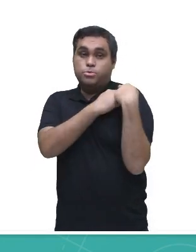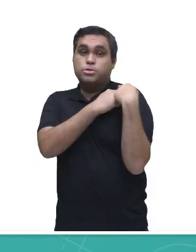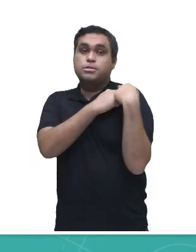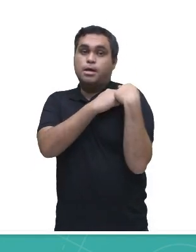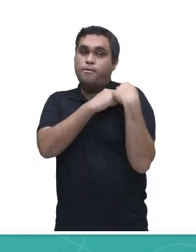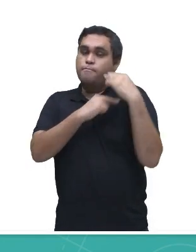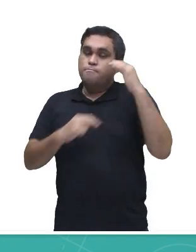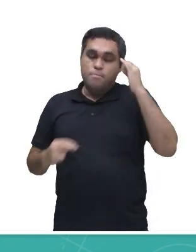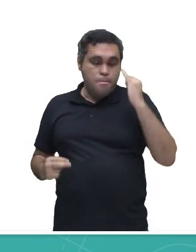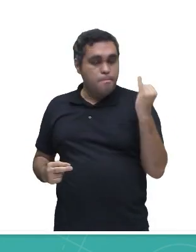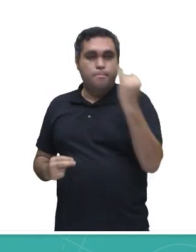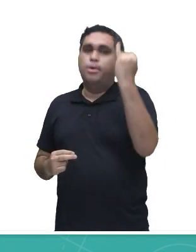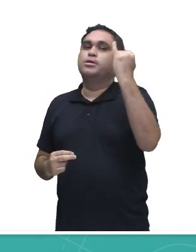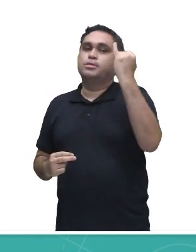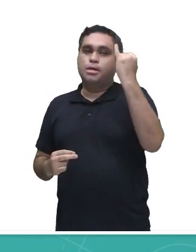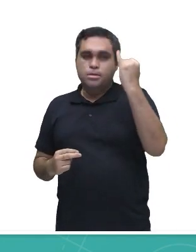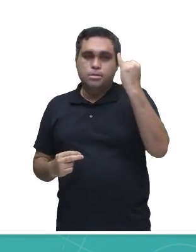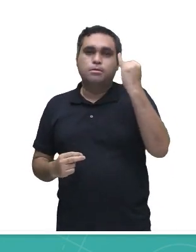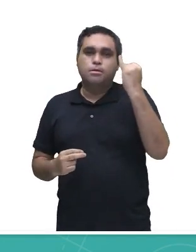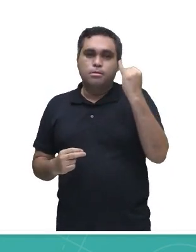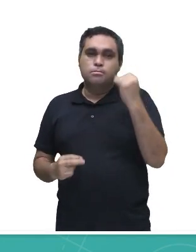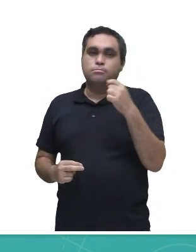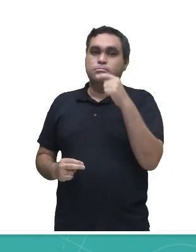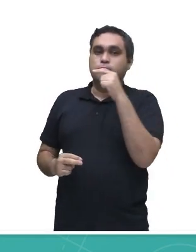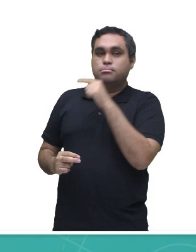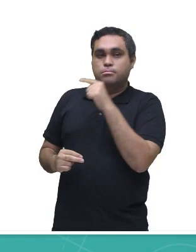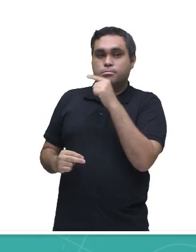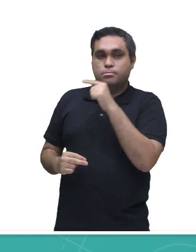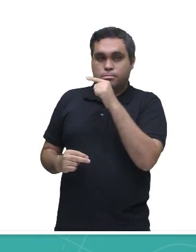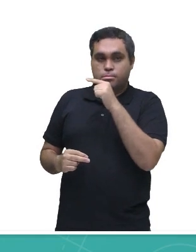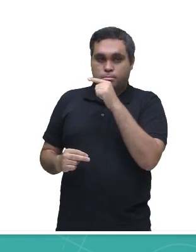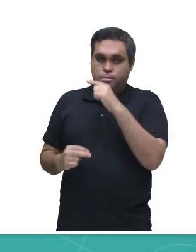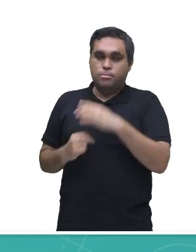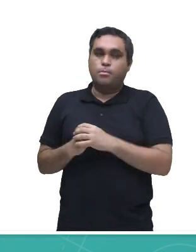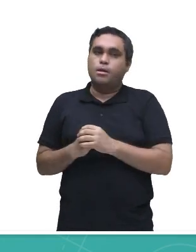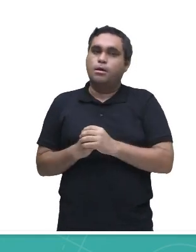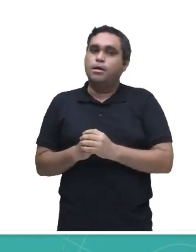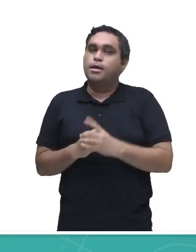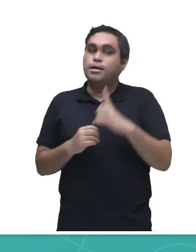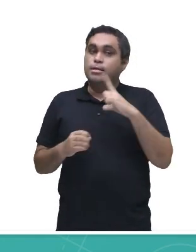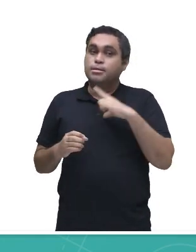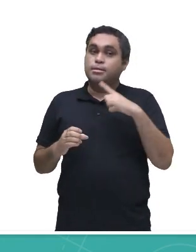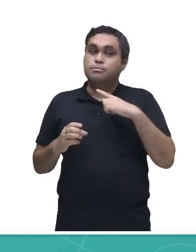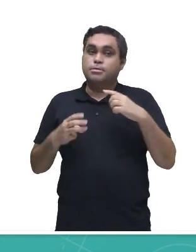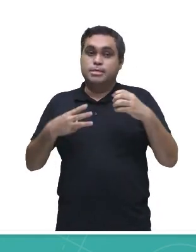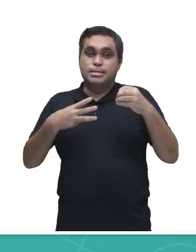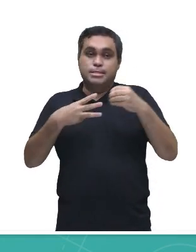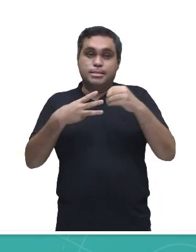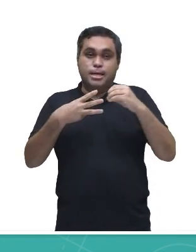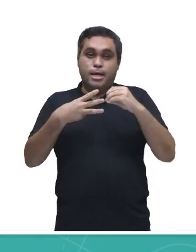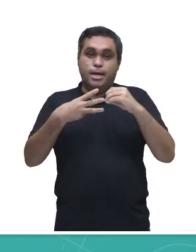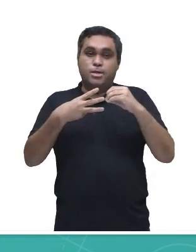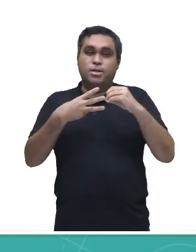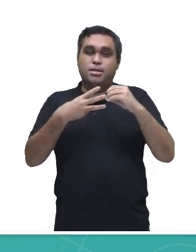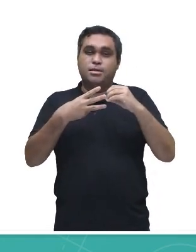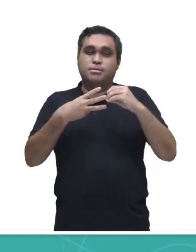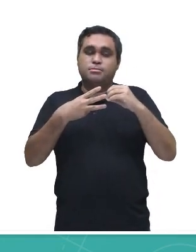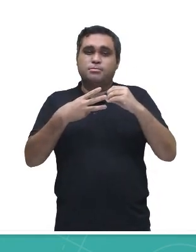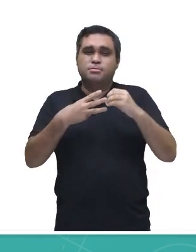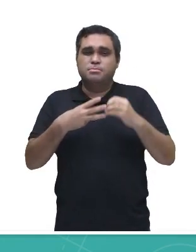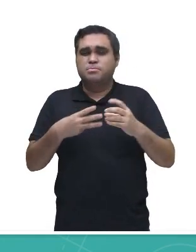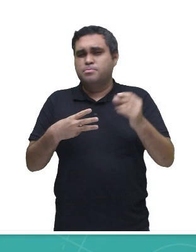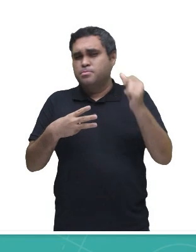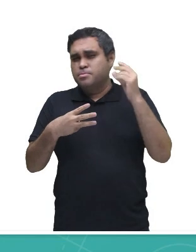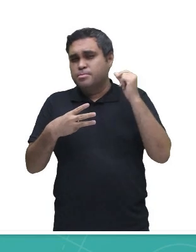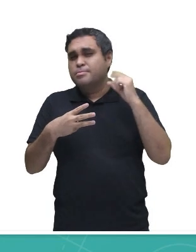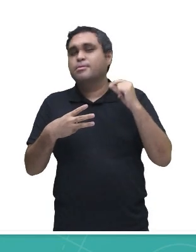primordial. Ela existe nas células mais primárias, ela já está